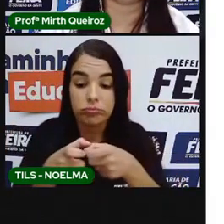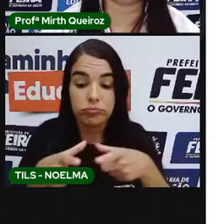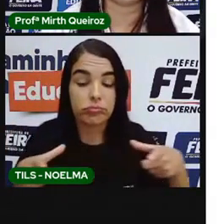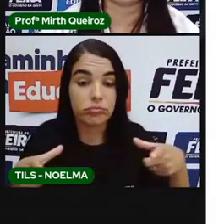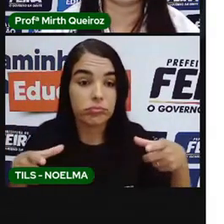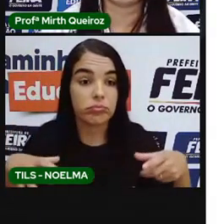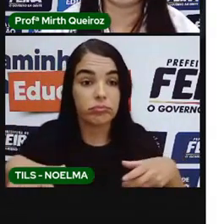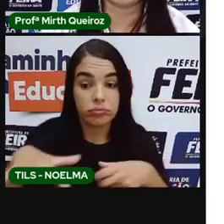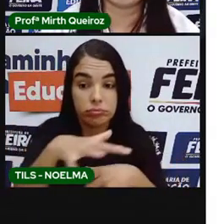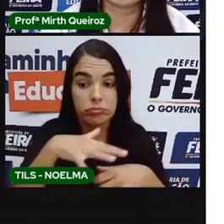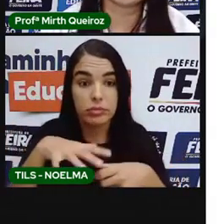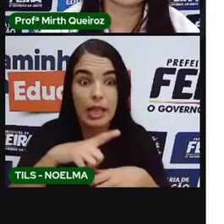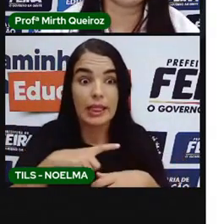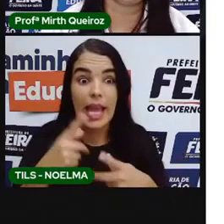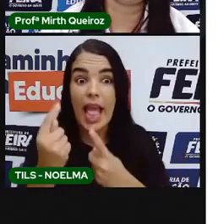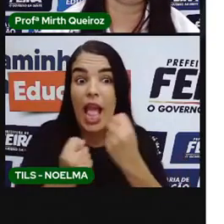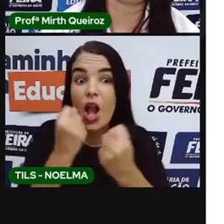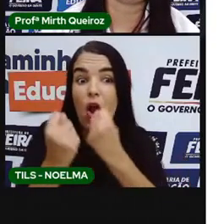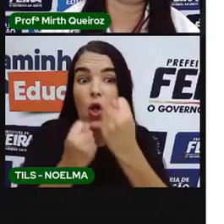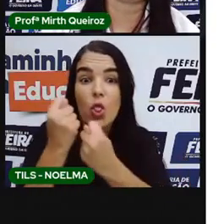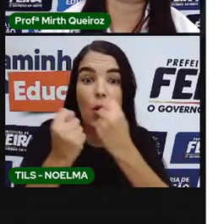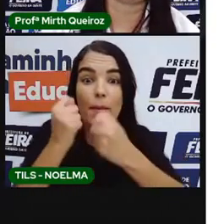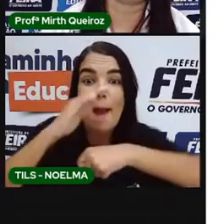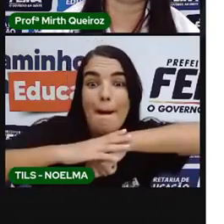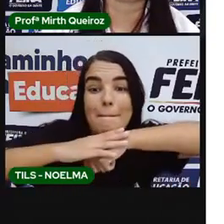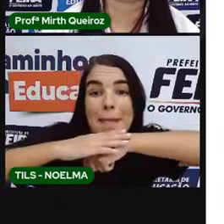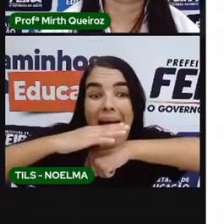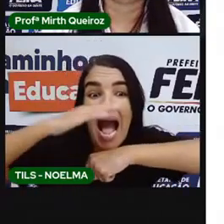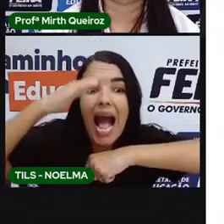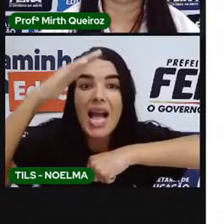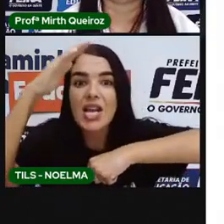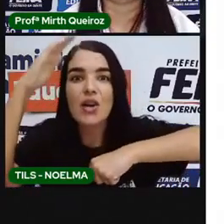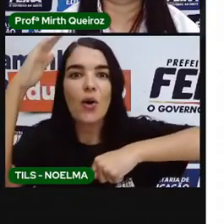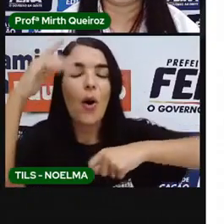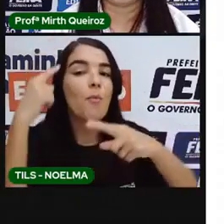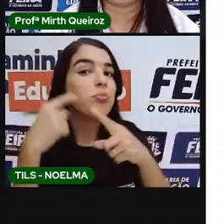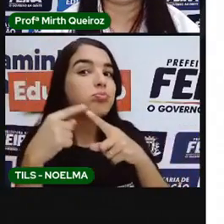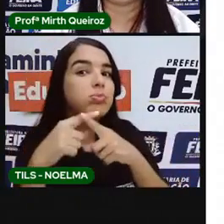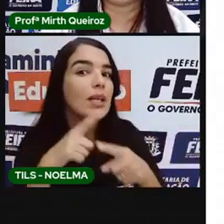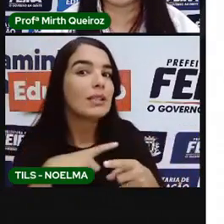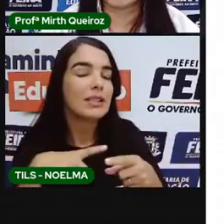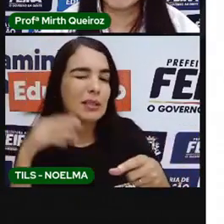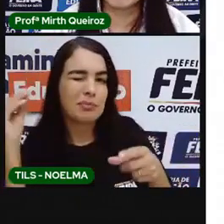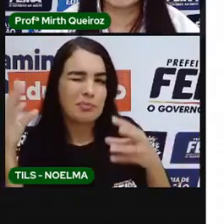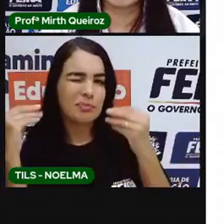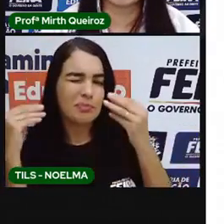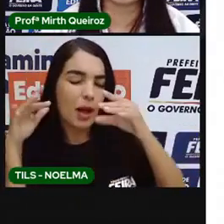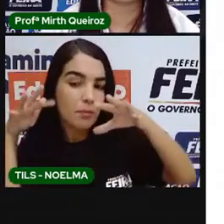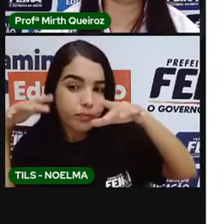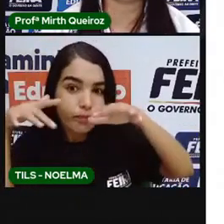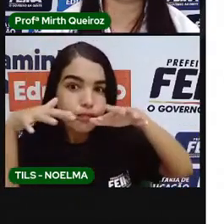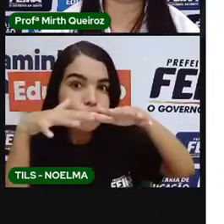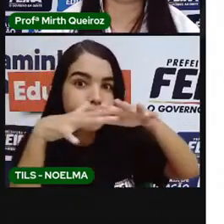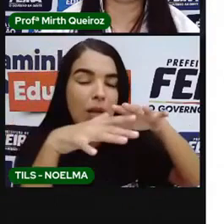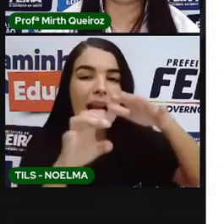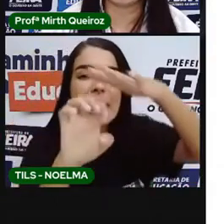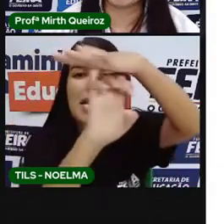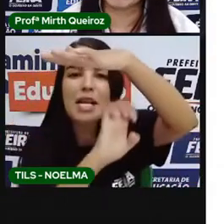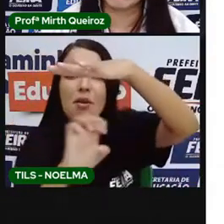mais desenvolvida do Brasil, porque é uma região onde há um grande número